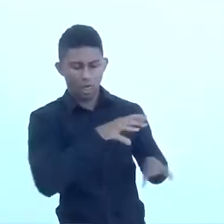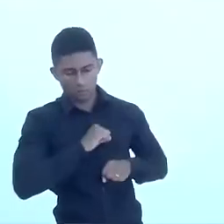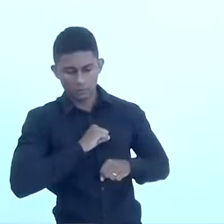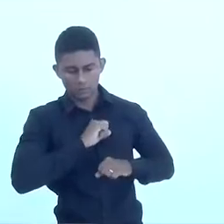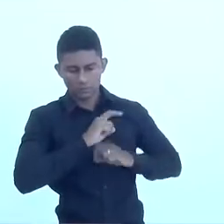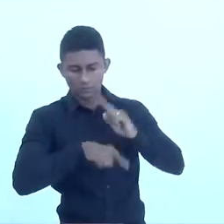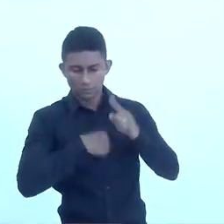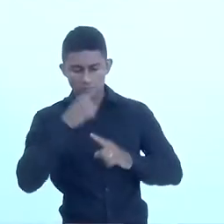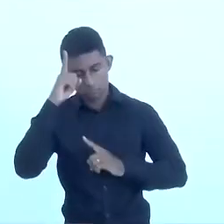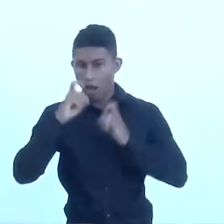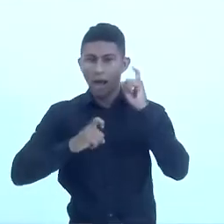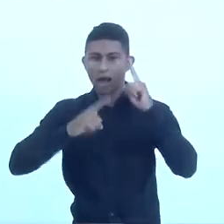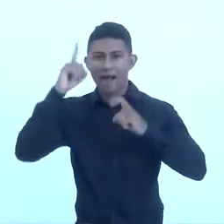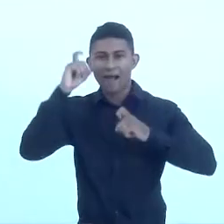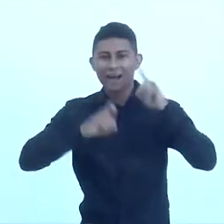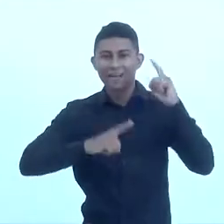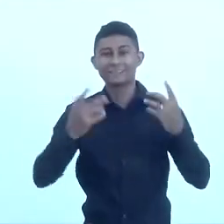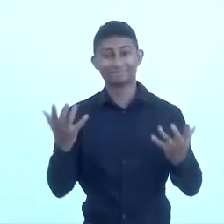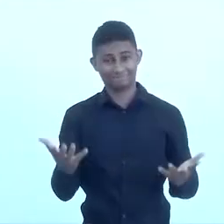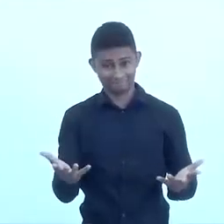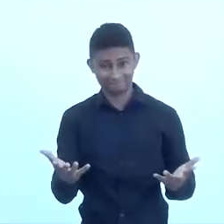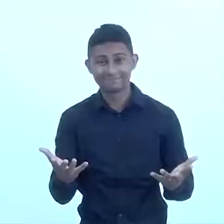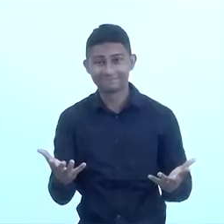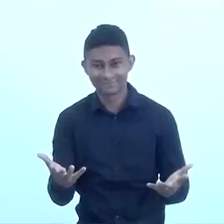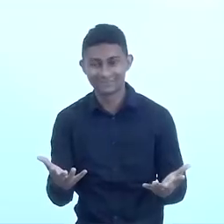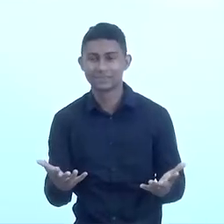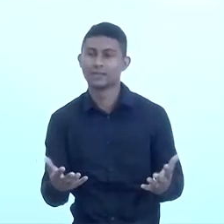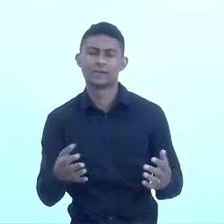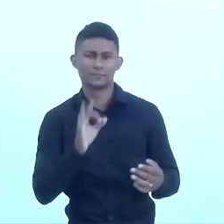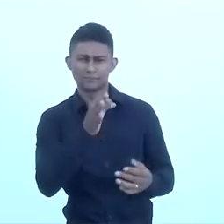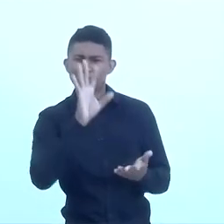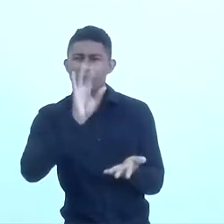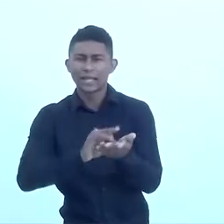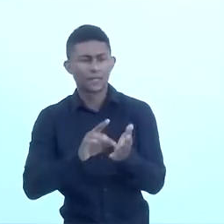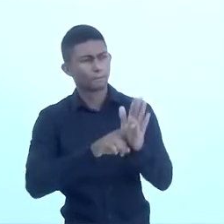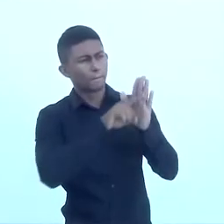a ele uma encarnação física, né? Pesquisar,